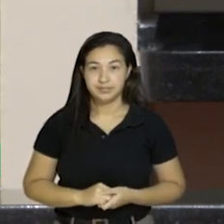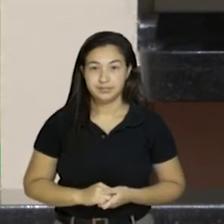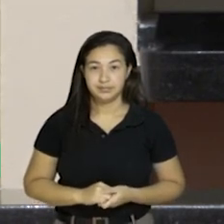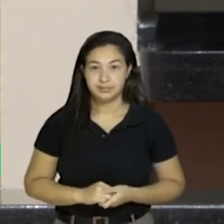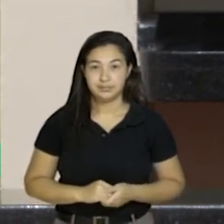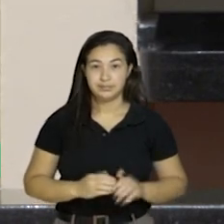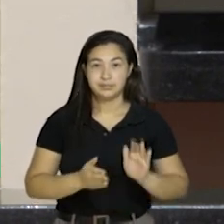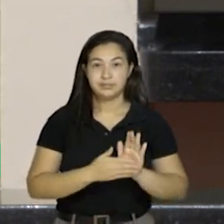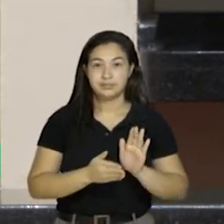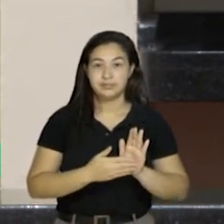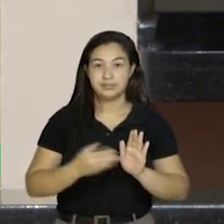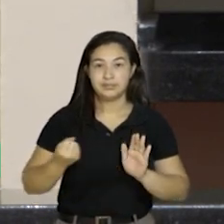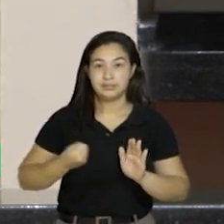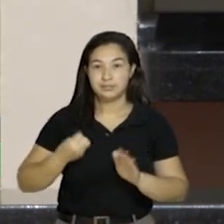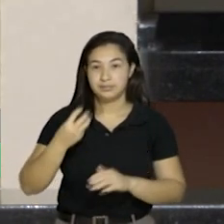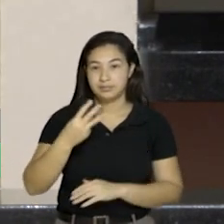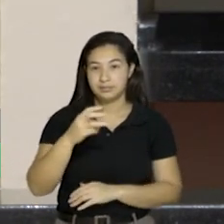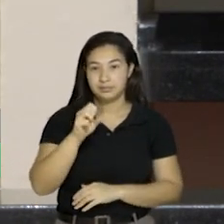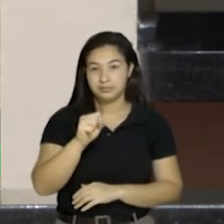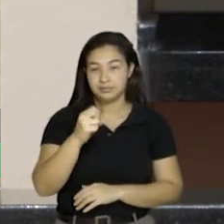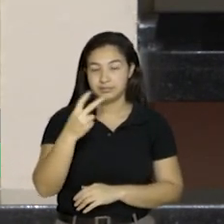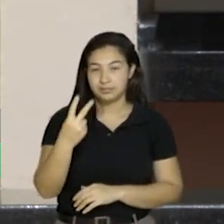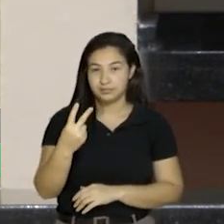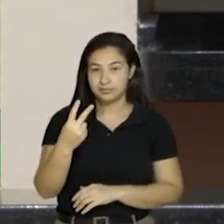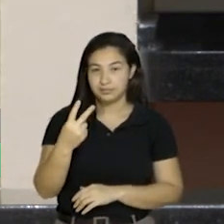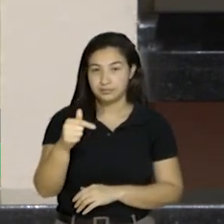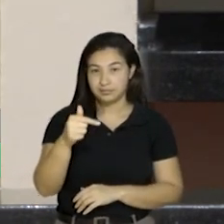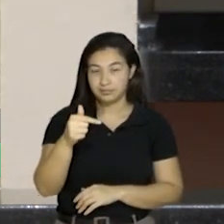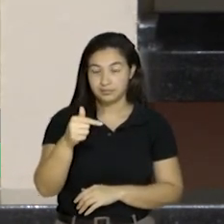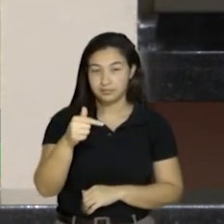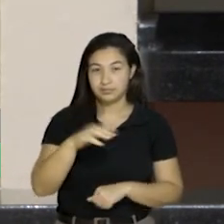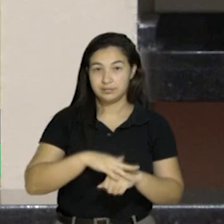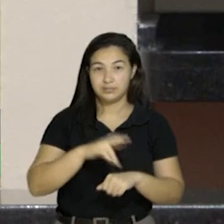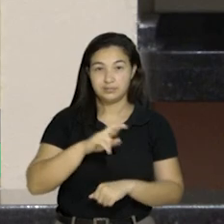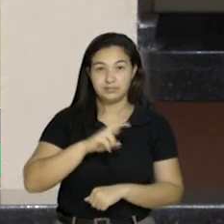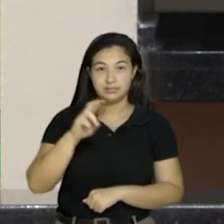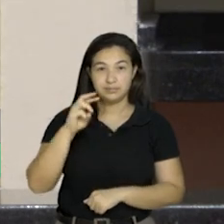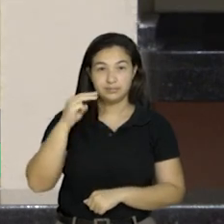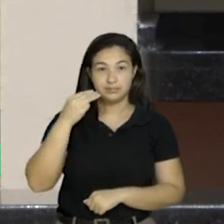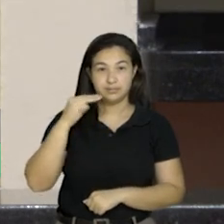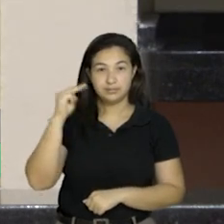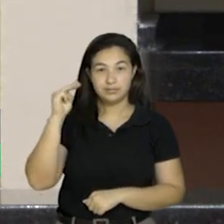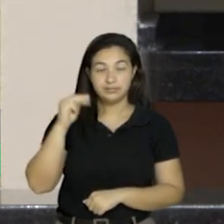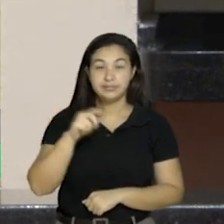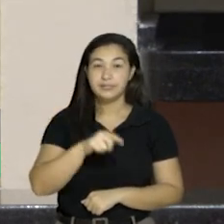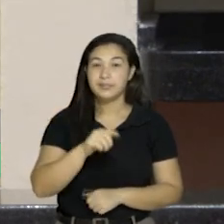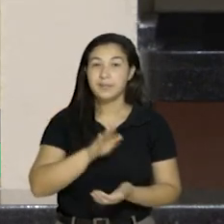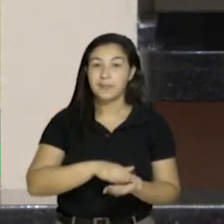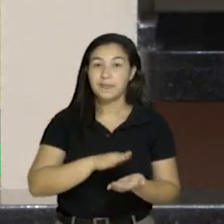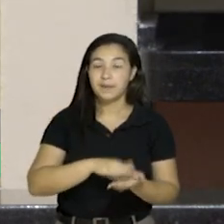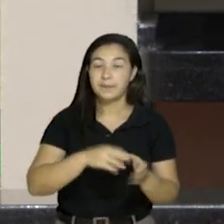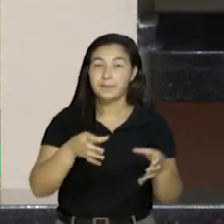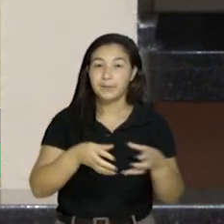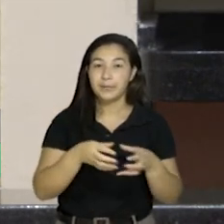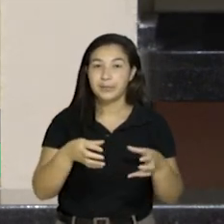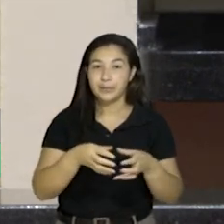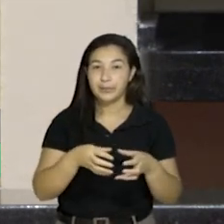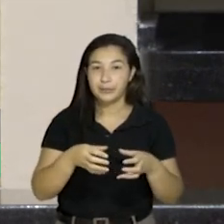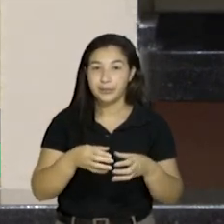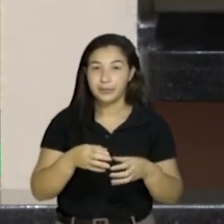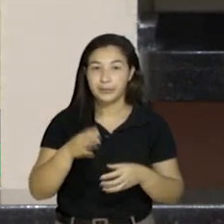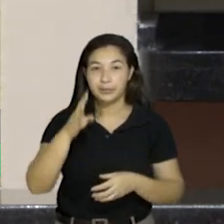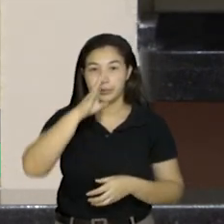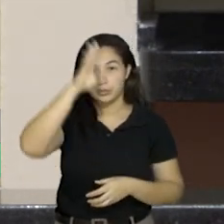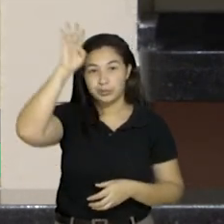proposição 387 Deputado Mateus cadorim manifestando aplauso a corporação de bombeiros